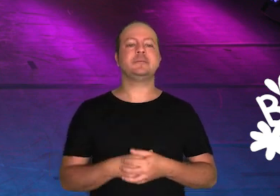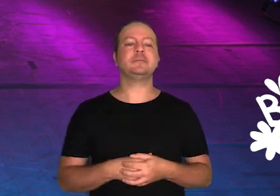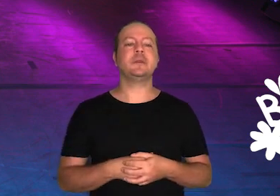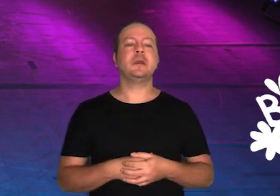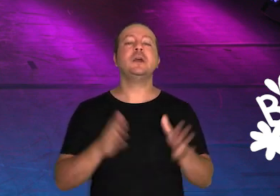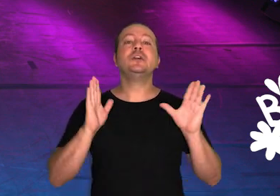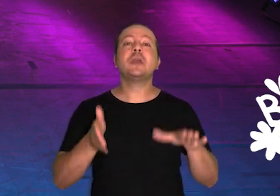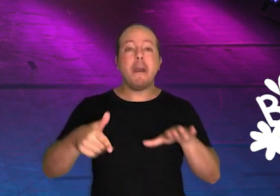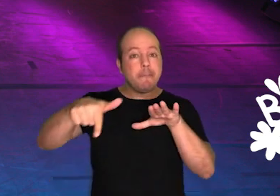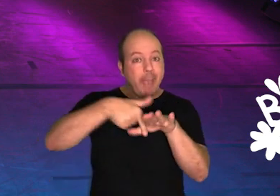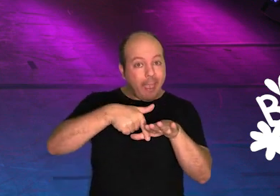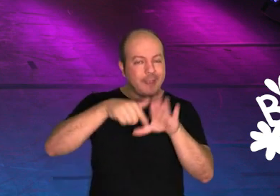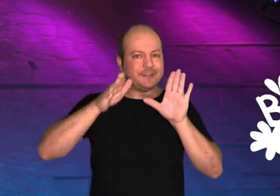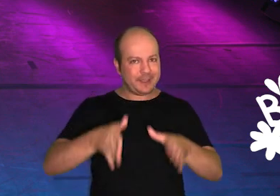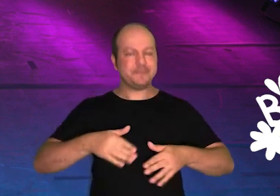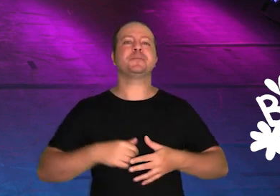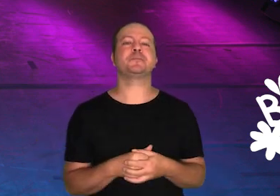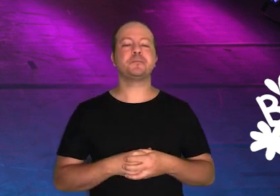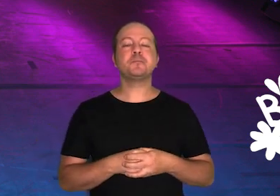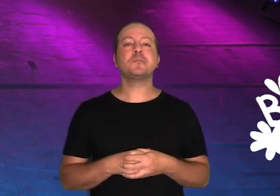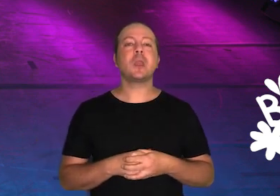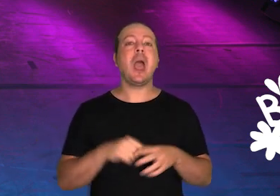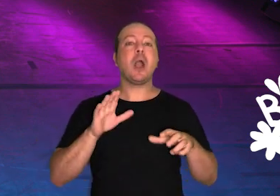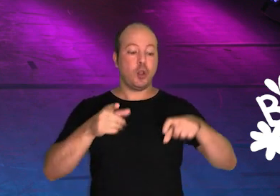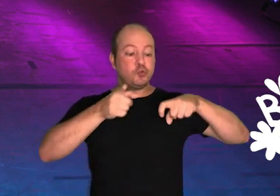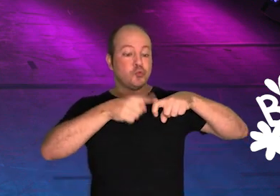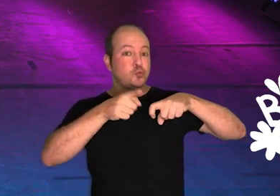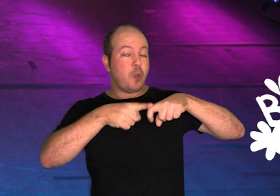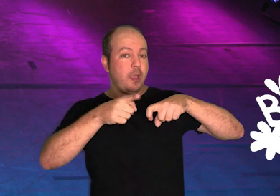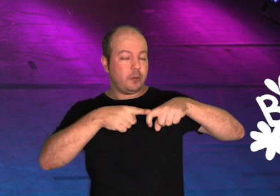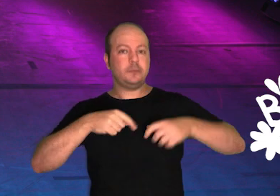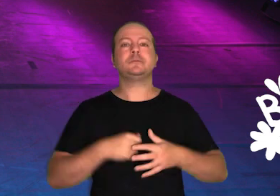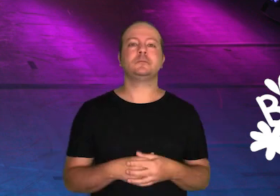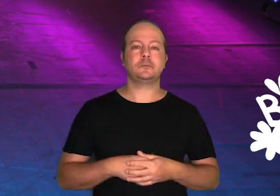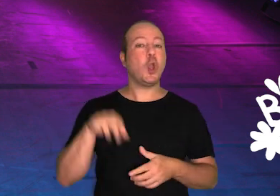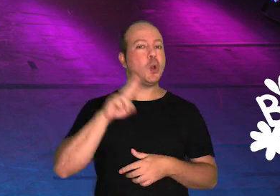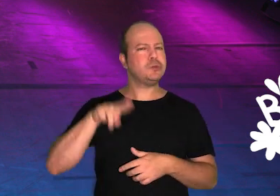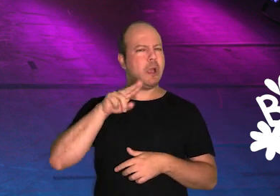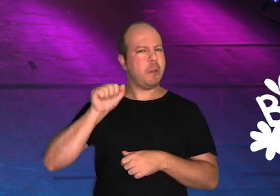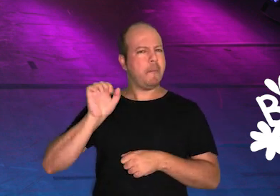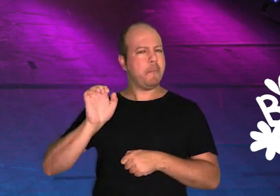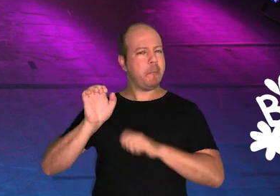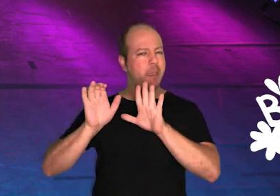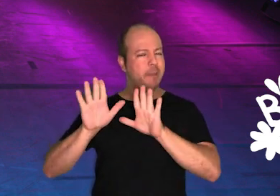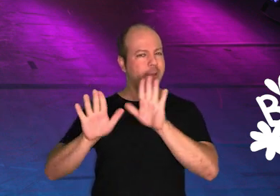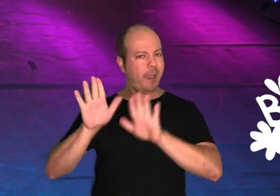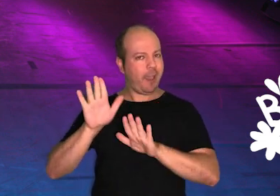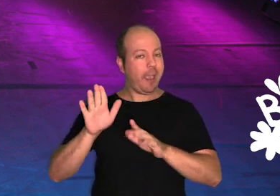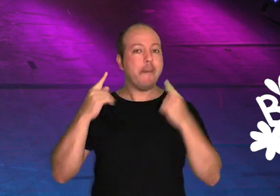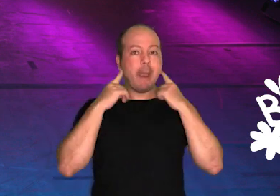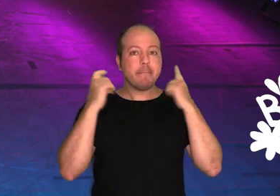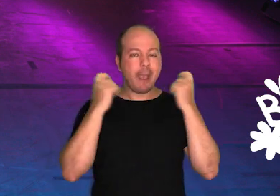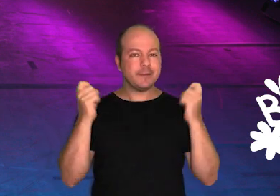os pés. Agora vamos aquecer os joelhos, usando mímica e